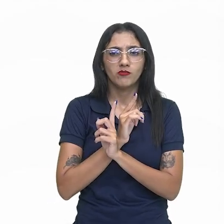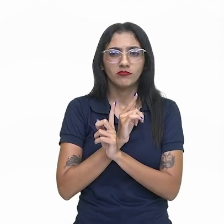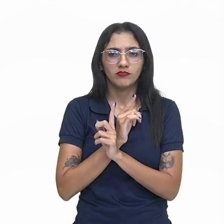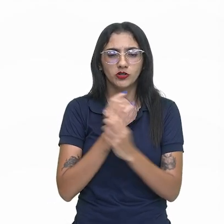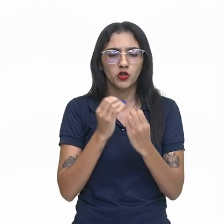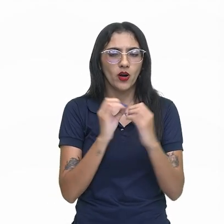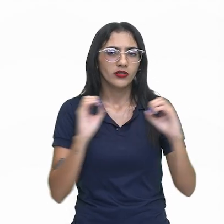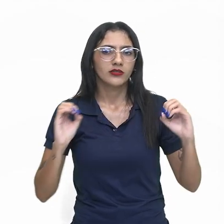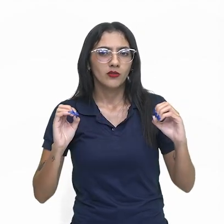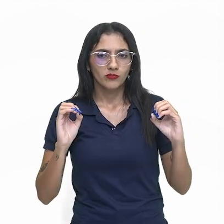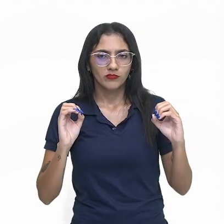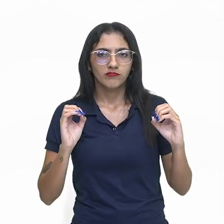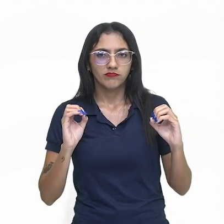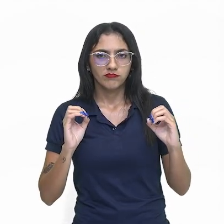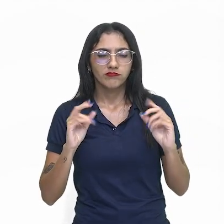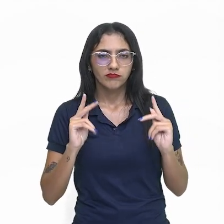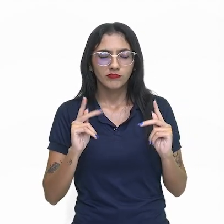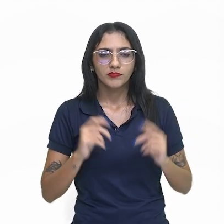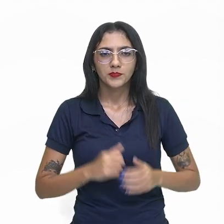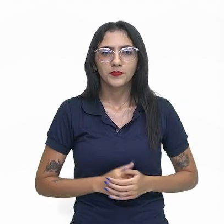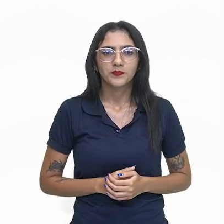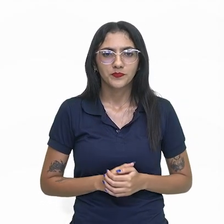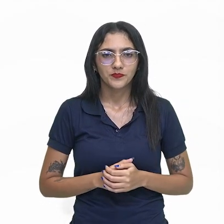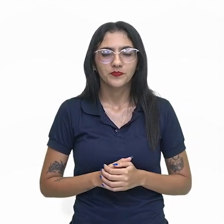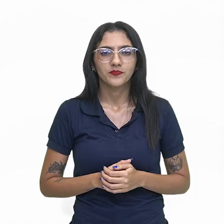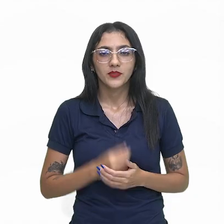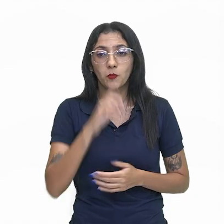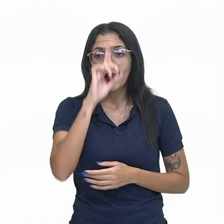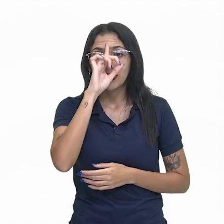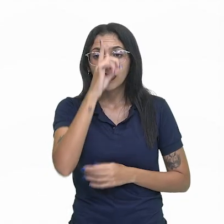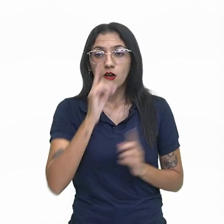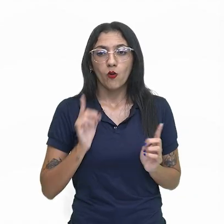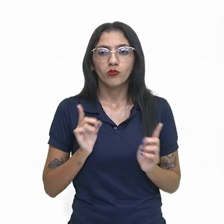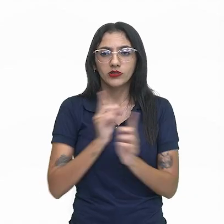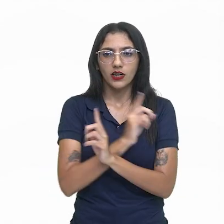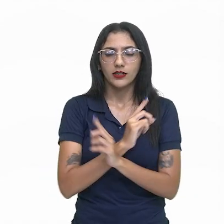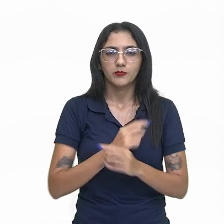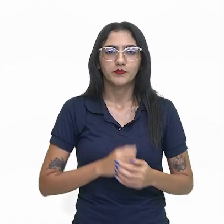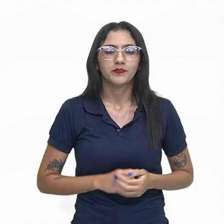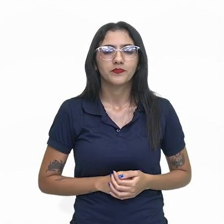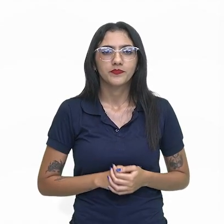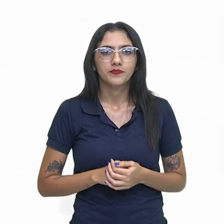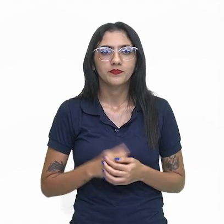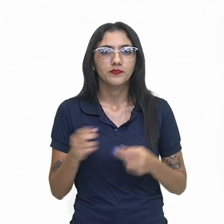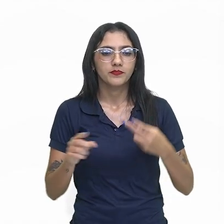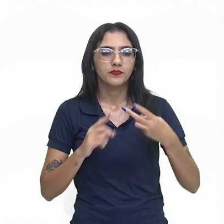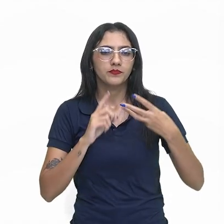com relação a outra, o que é contrário. Alternância.